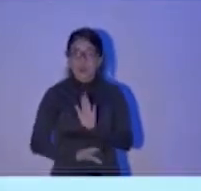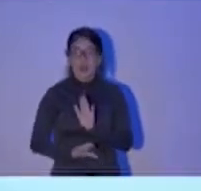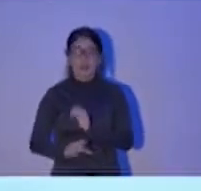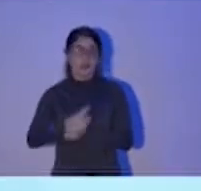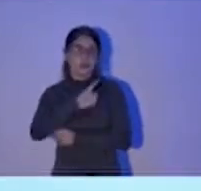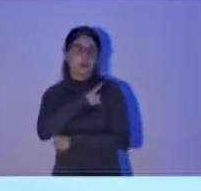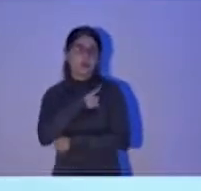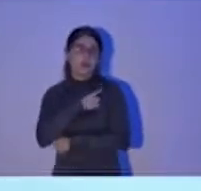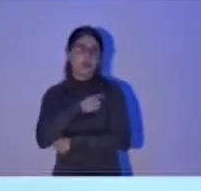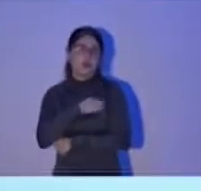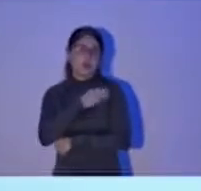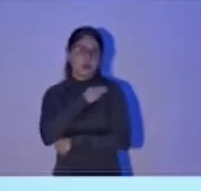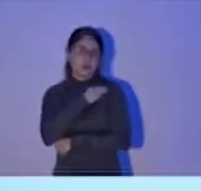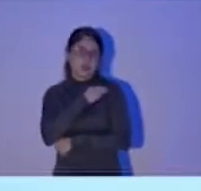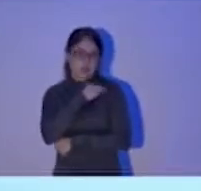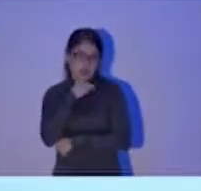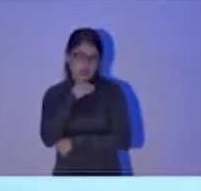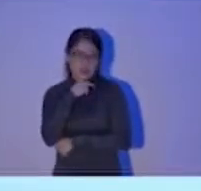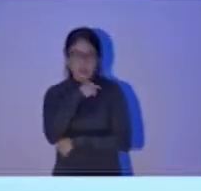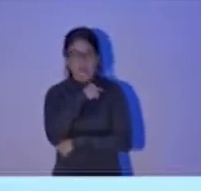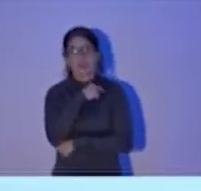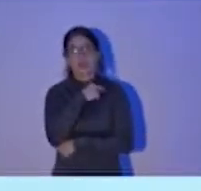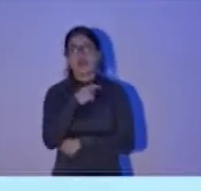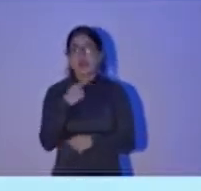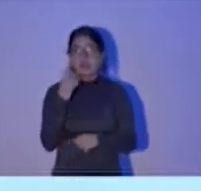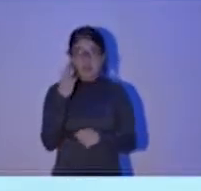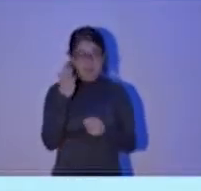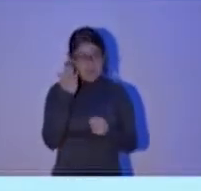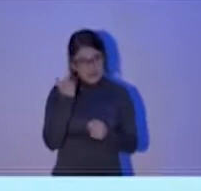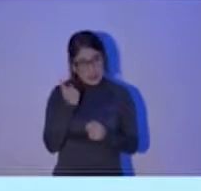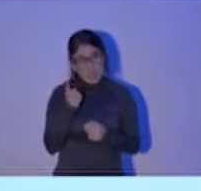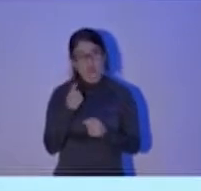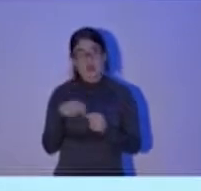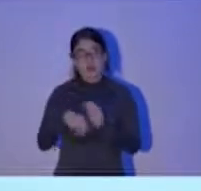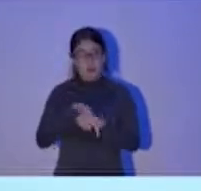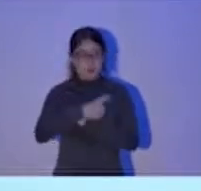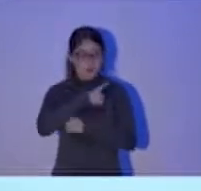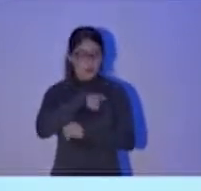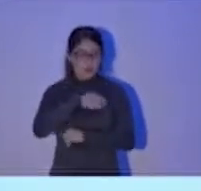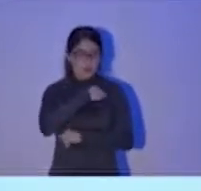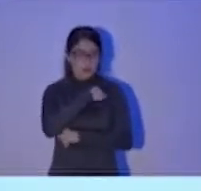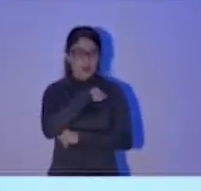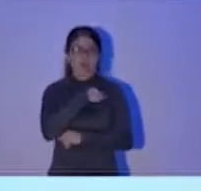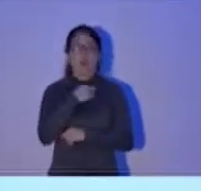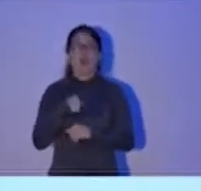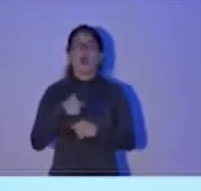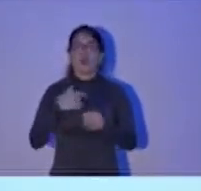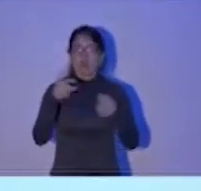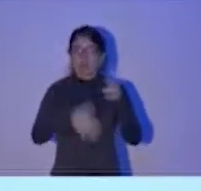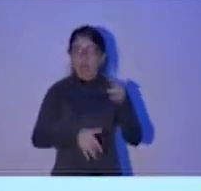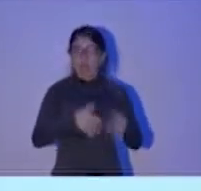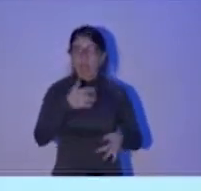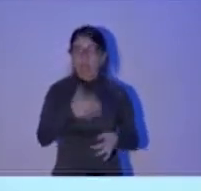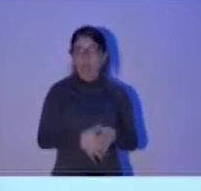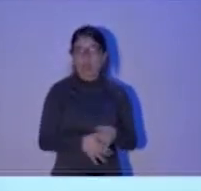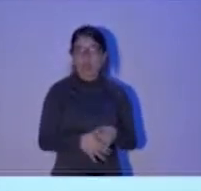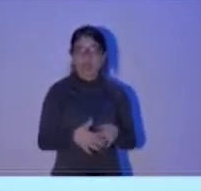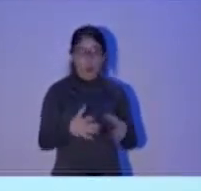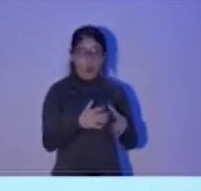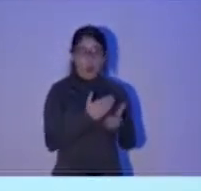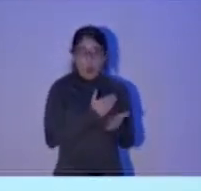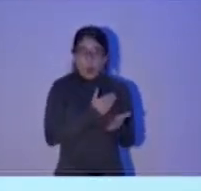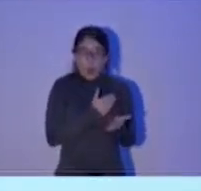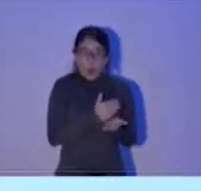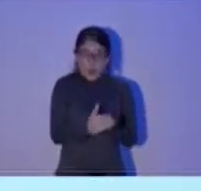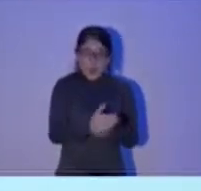agora há pouco, a defasagem de aprendizado do ensino médio ela é muito grande em relação aos anos iniciais, anos finais, e depois do